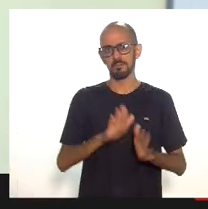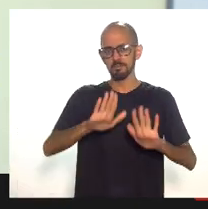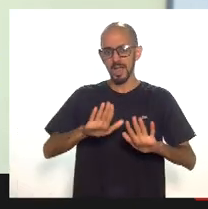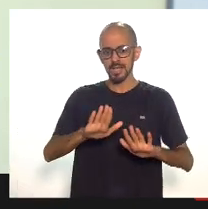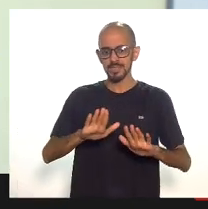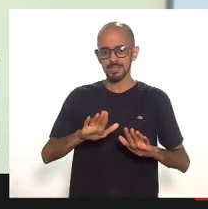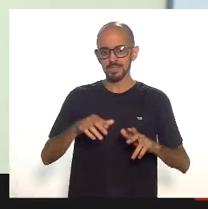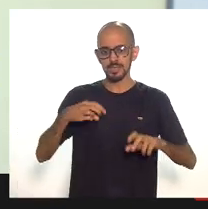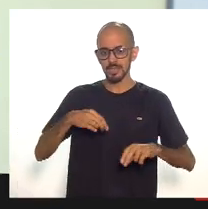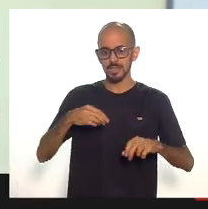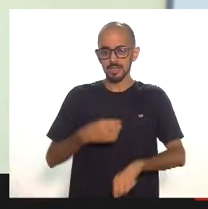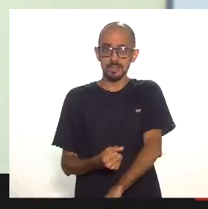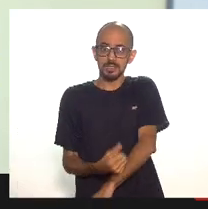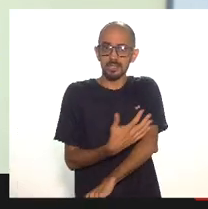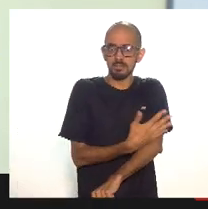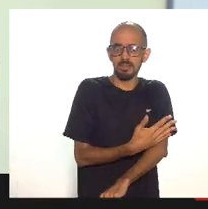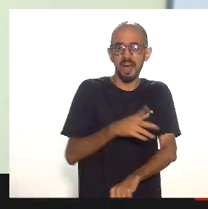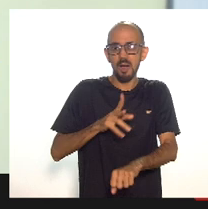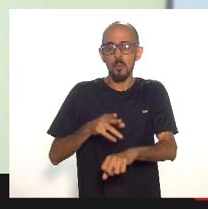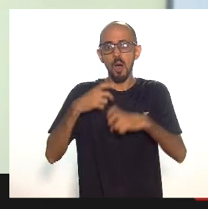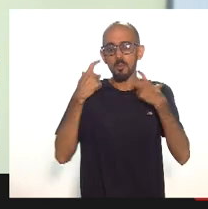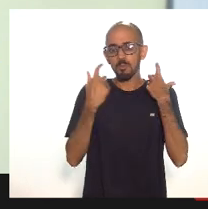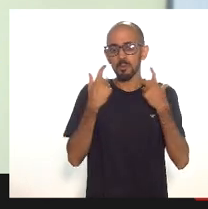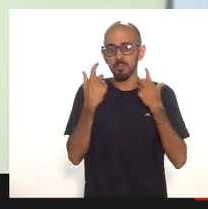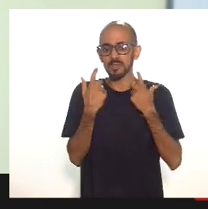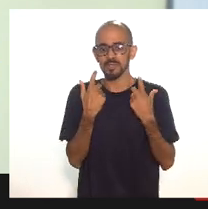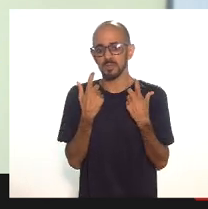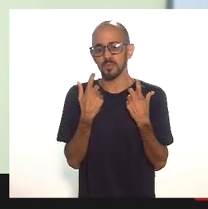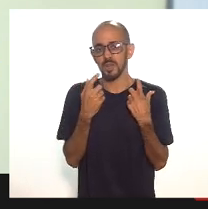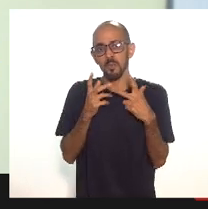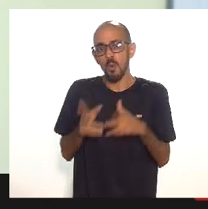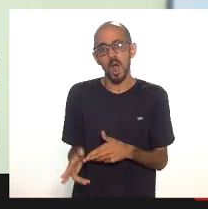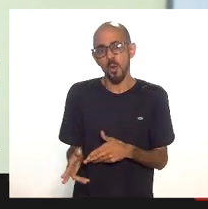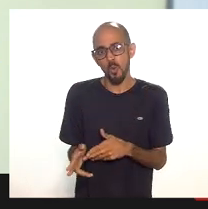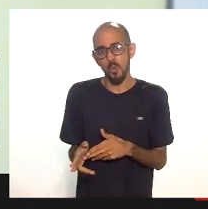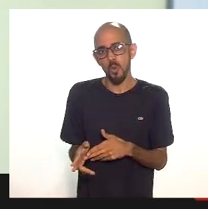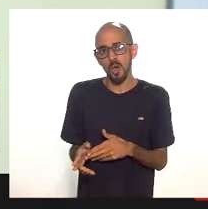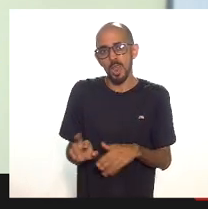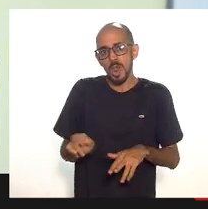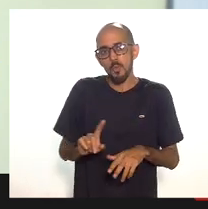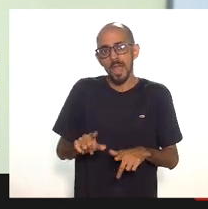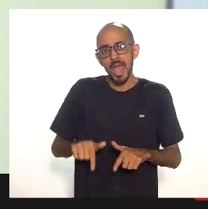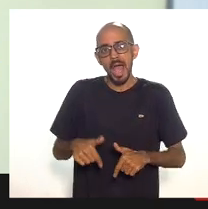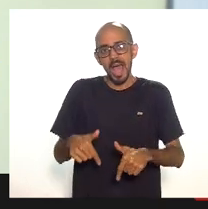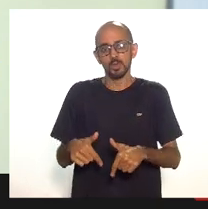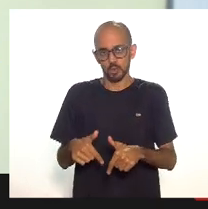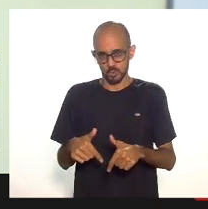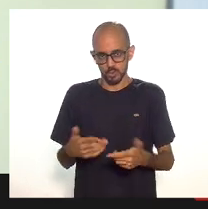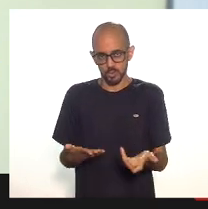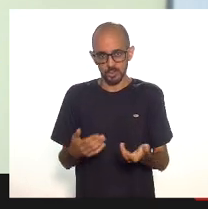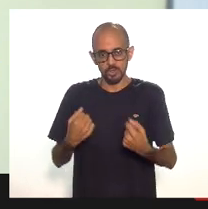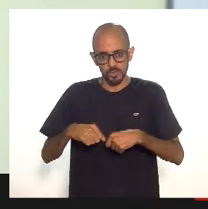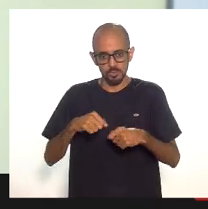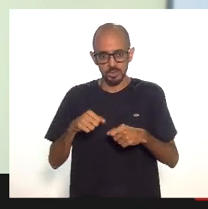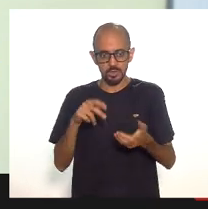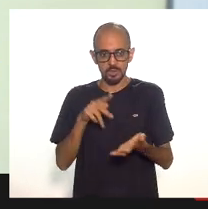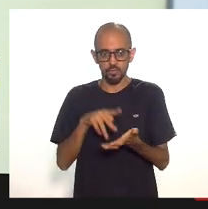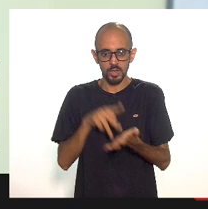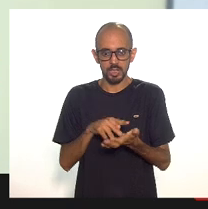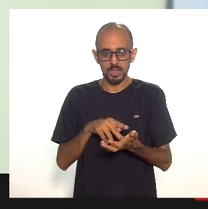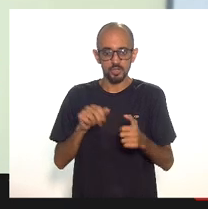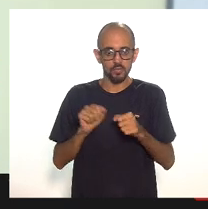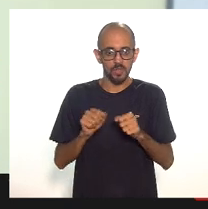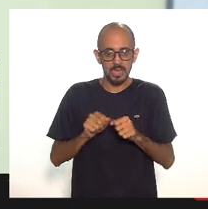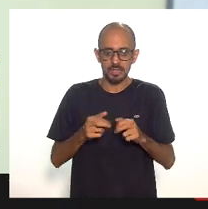preocupação. Preocupação e sensibilizado, infelizmente, não é ato. A gente tem que efetivamente fazer as